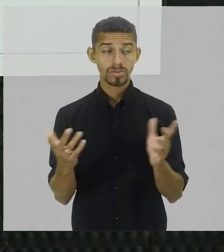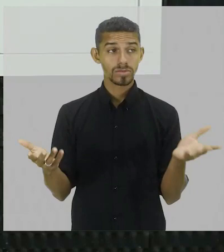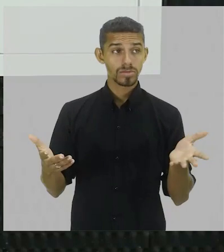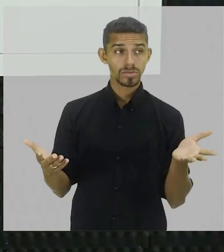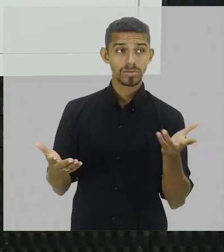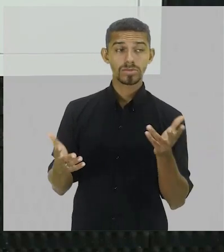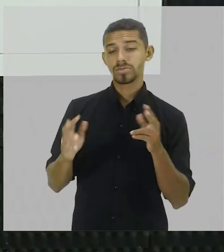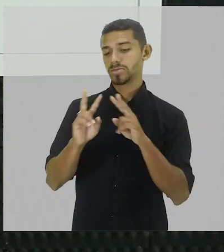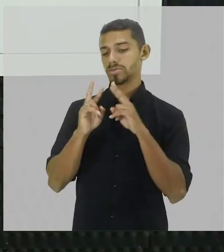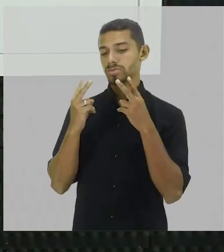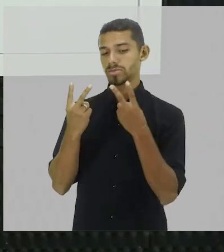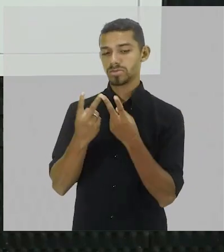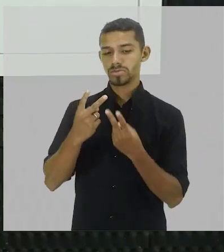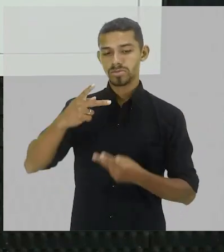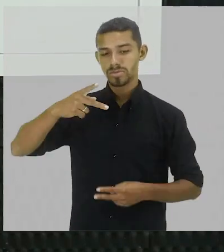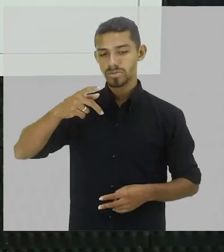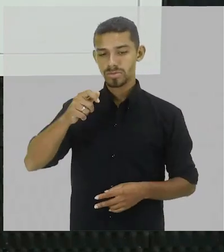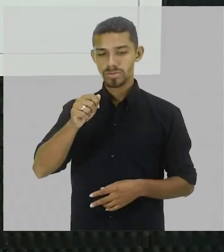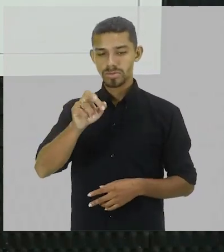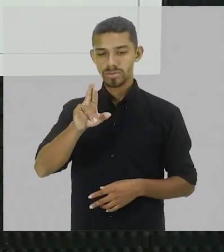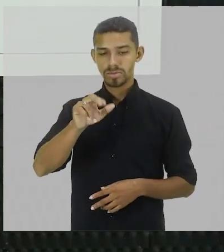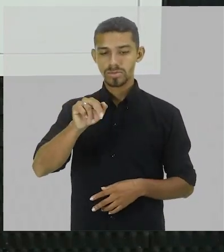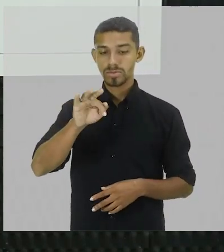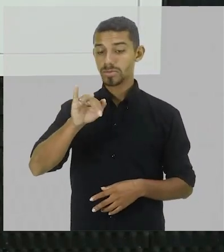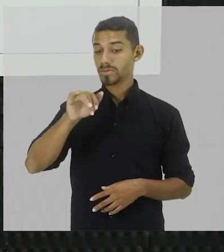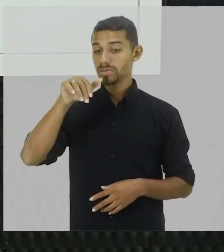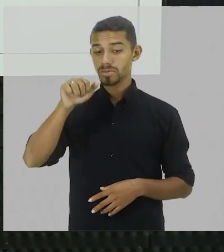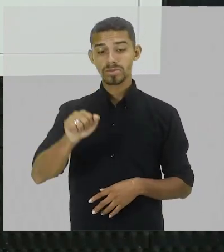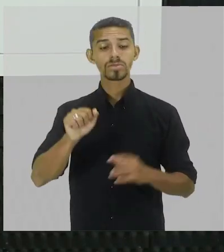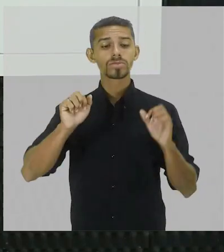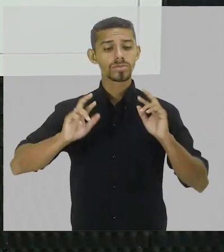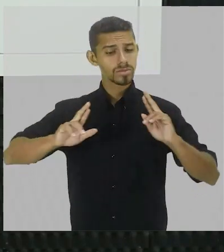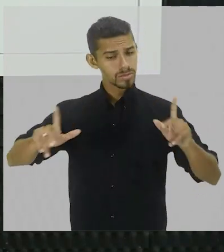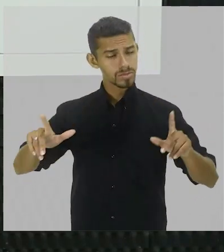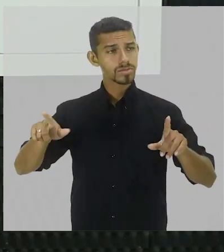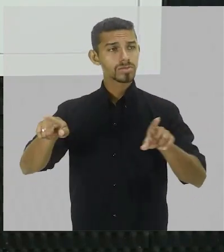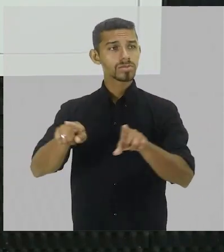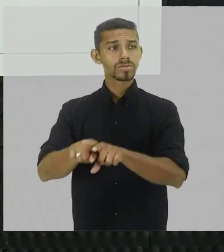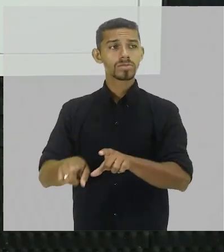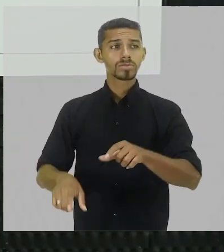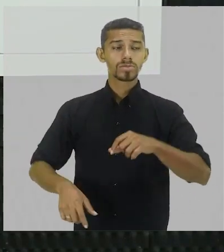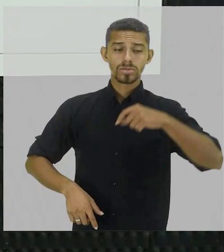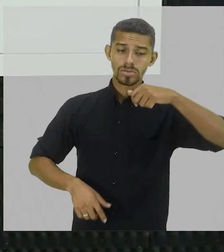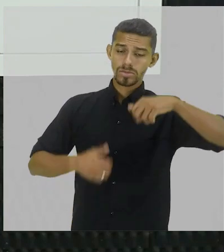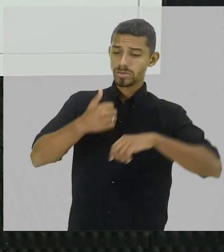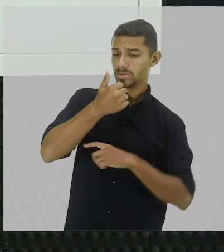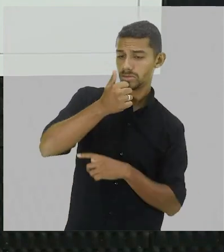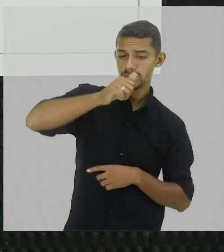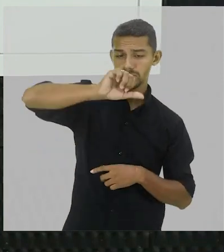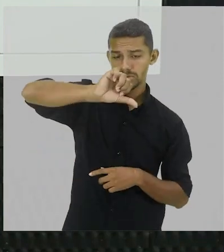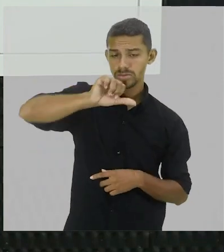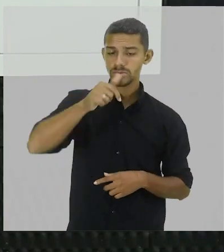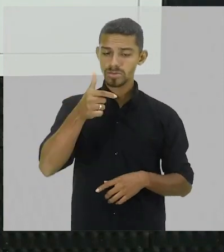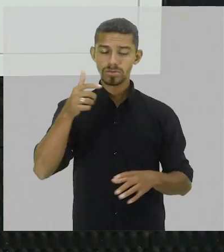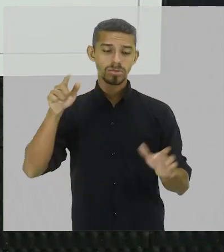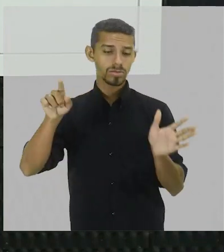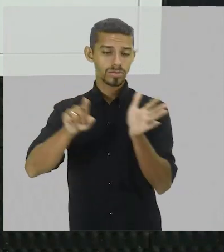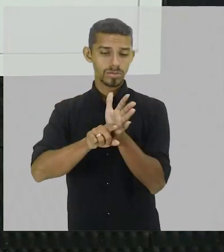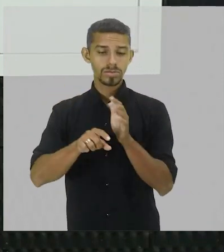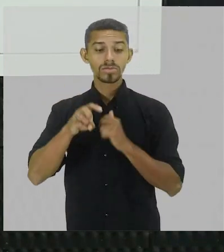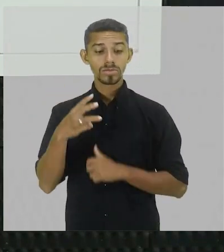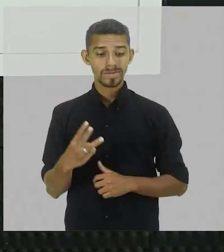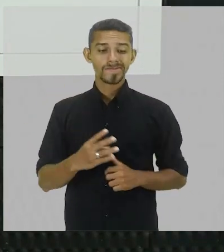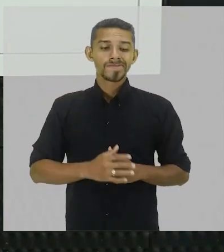parafina. O volume de parafina é justamente essa diferença. É o 192 menos o